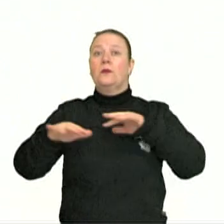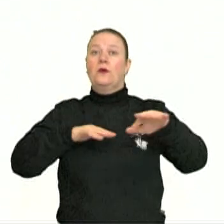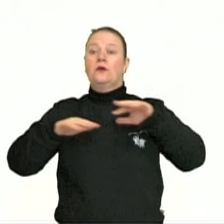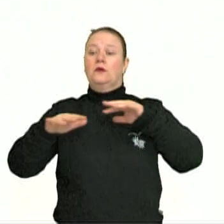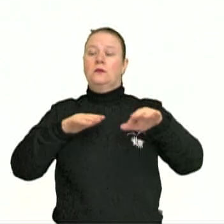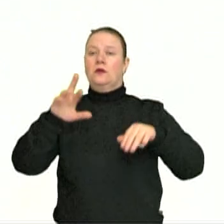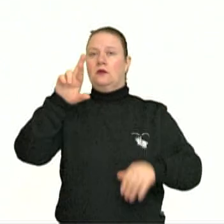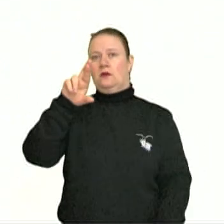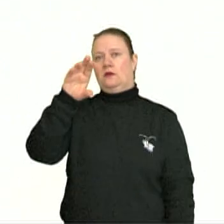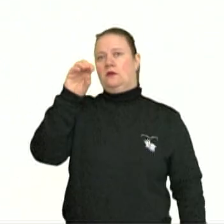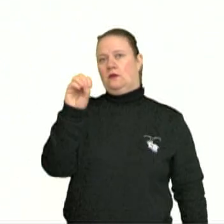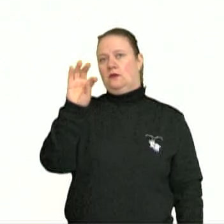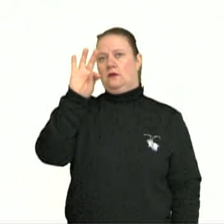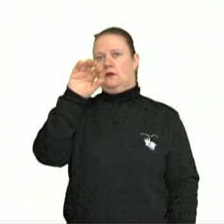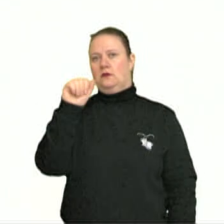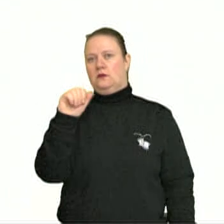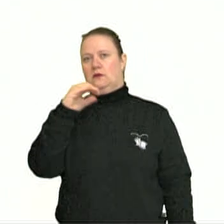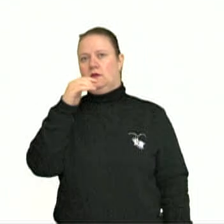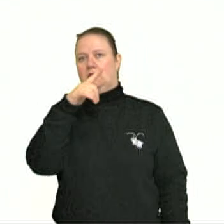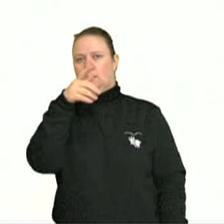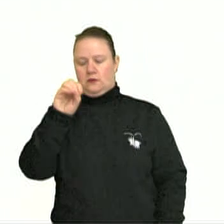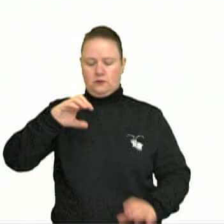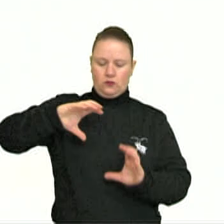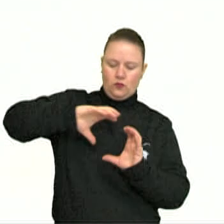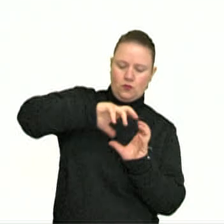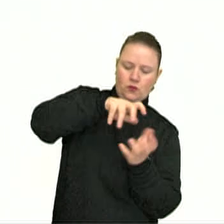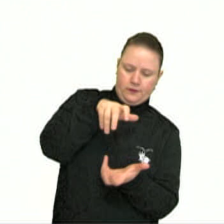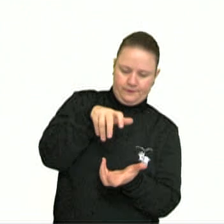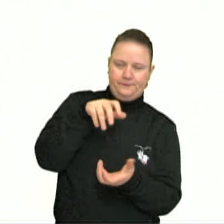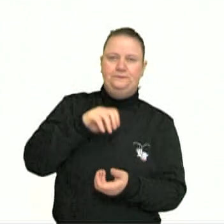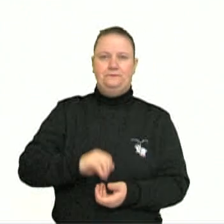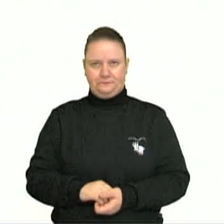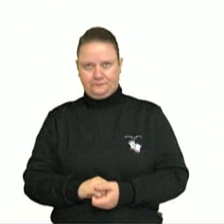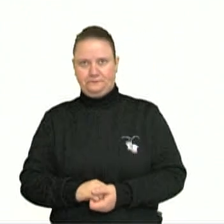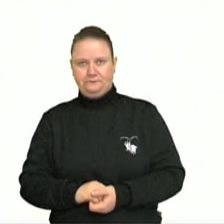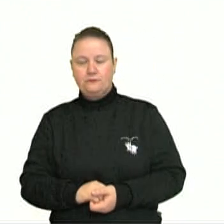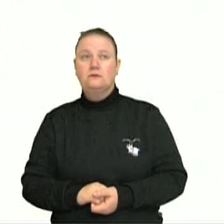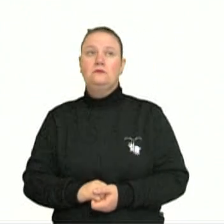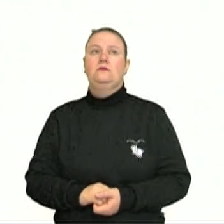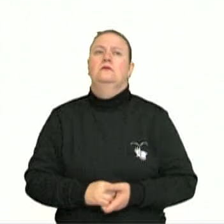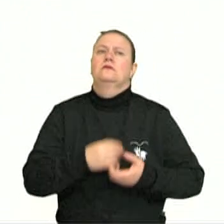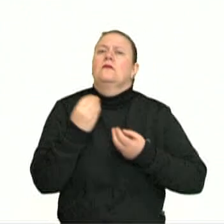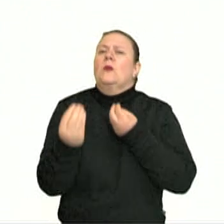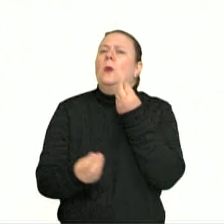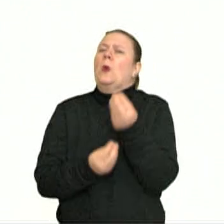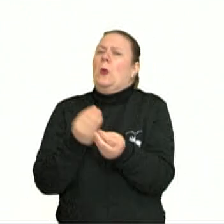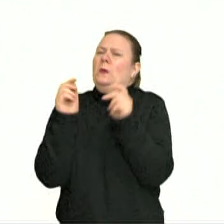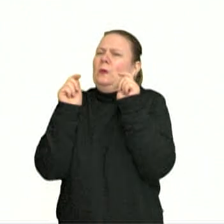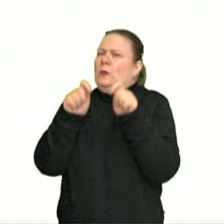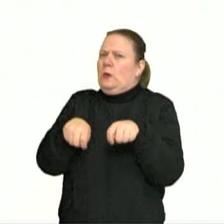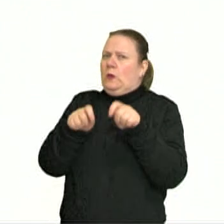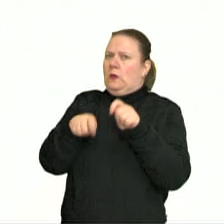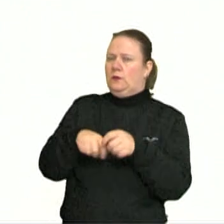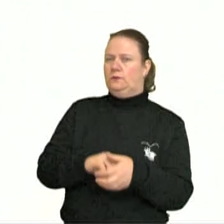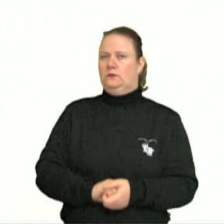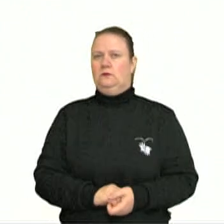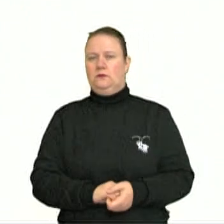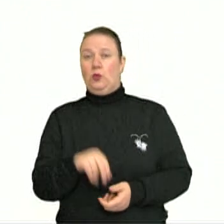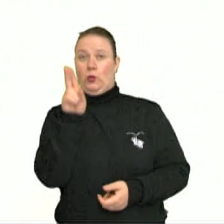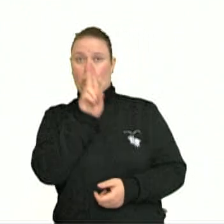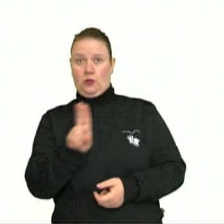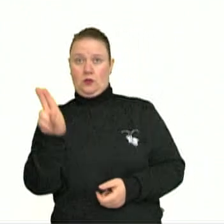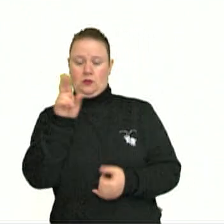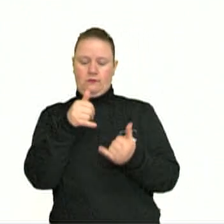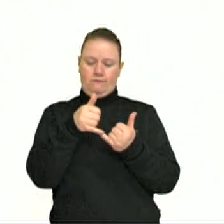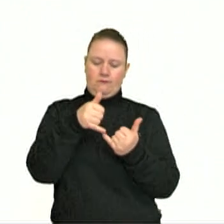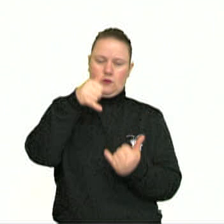rotação da Terra, certo? Pois bem, como é que seria isso possível, né? Utilizando uma corda fixa